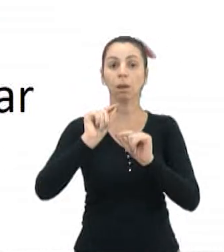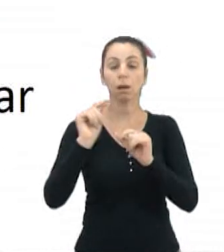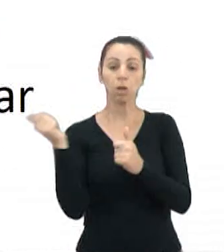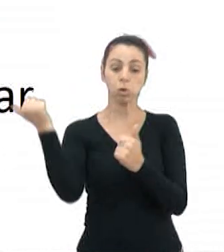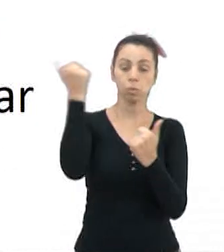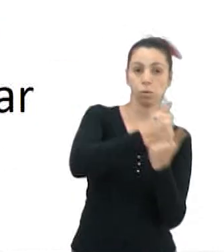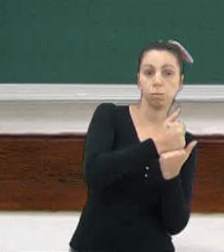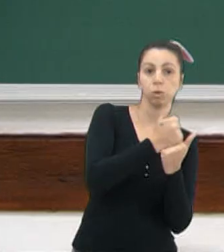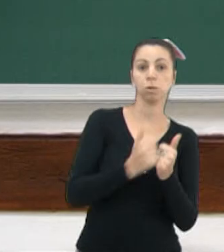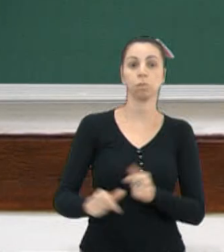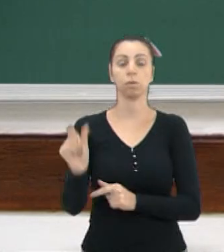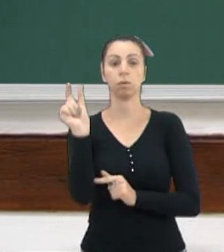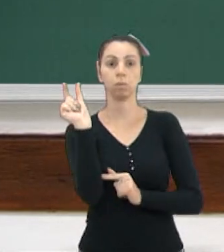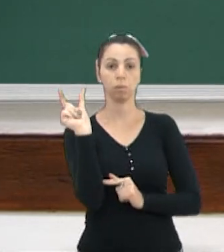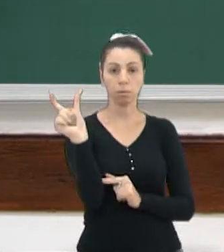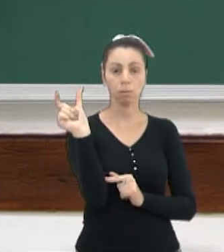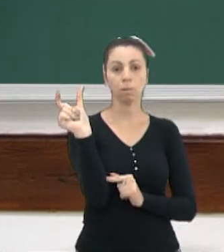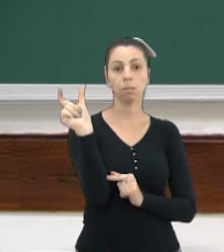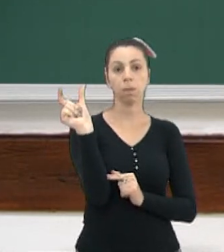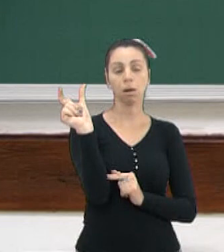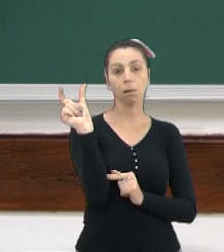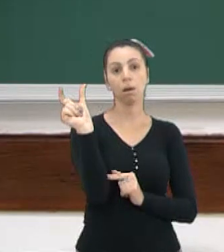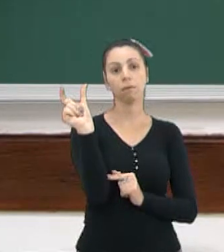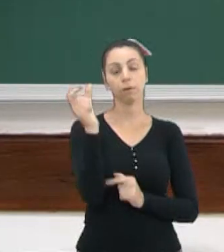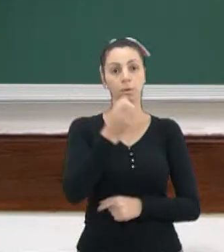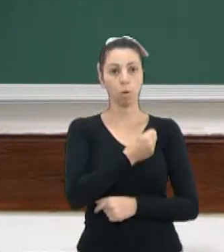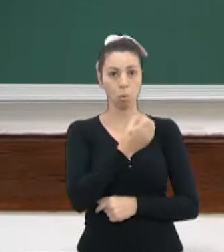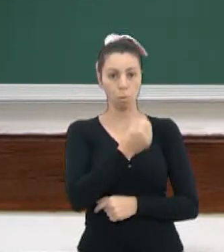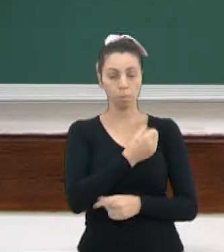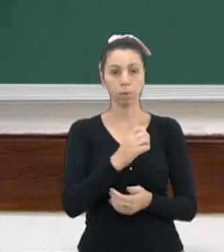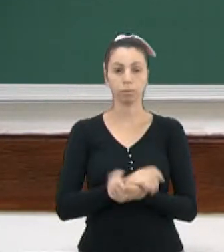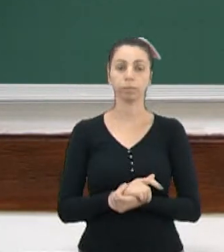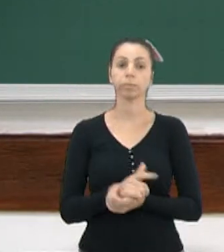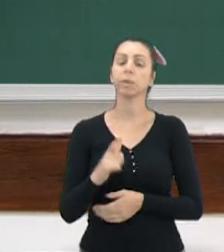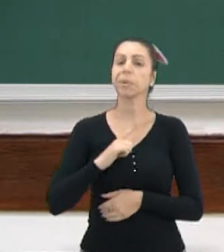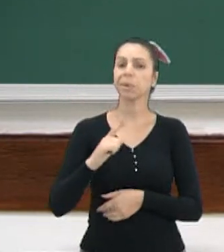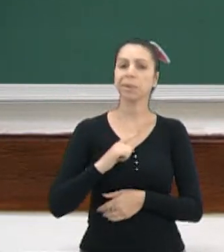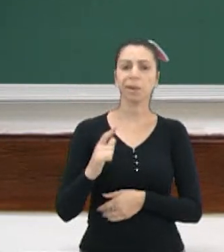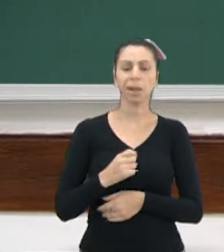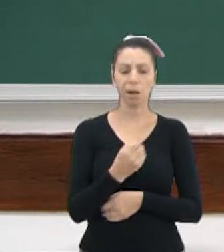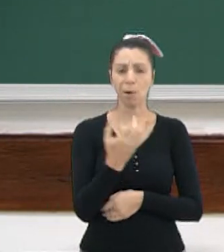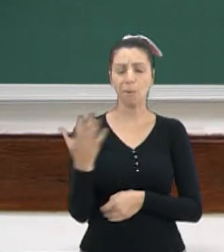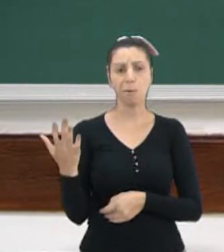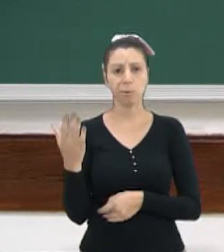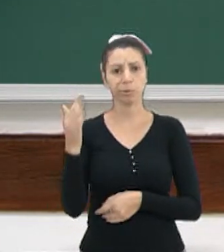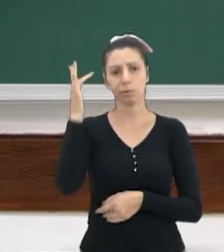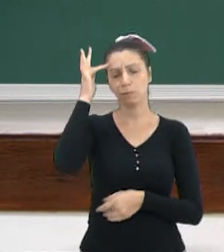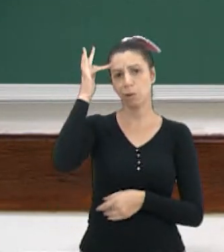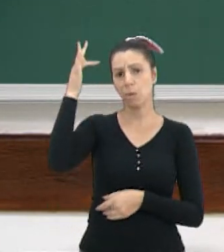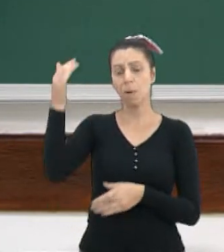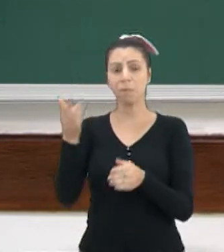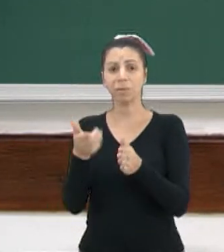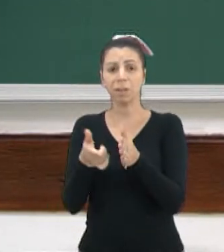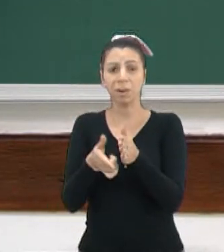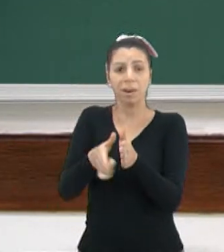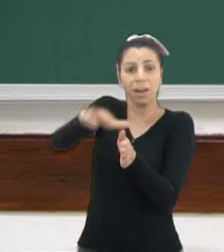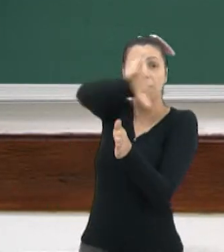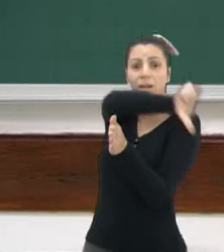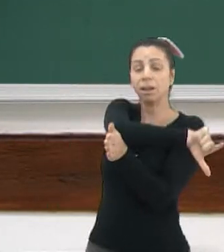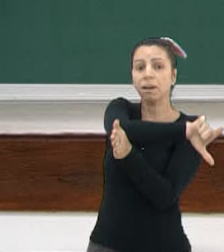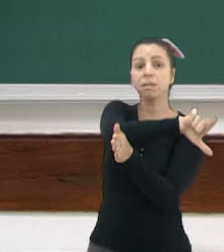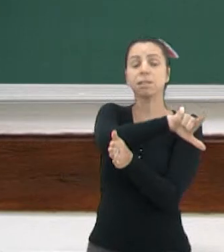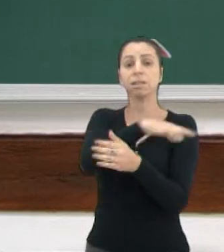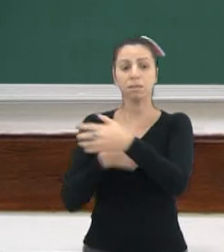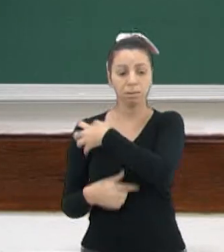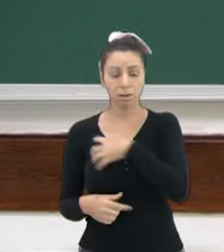problema. Existem casos de alguns filósofos, antes até mesmo deles, né, na história da